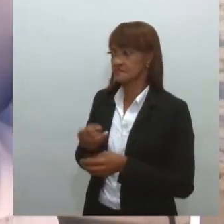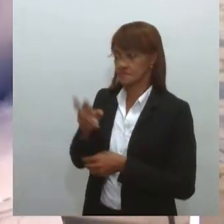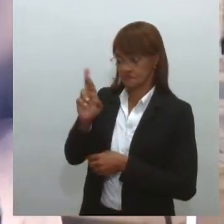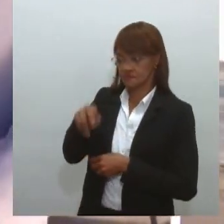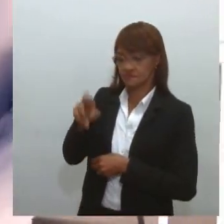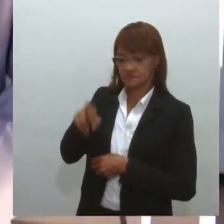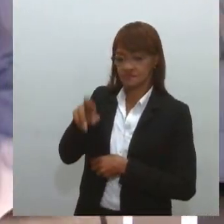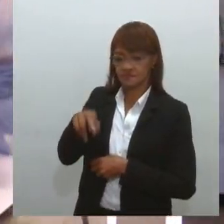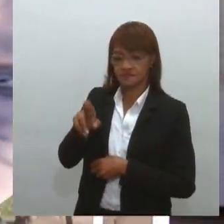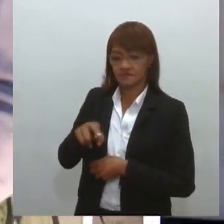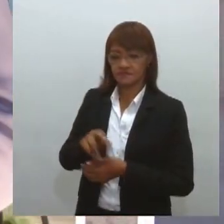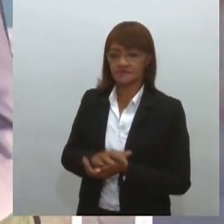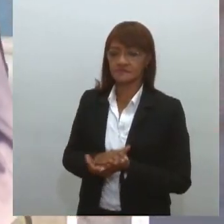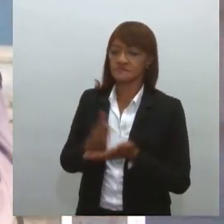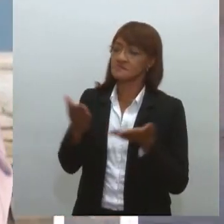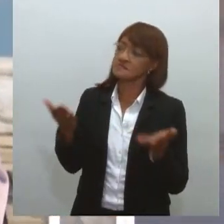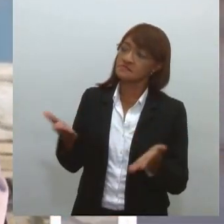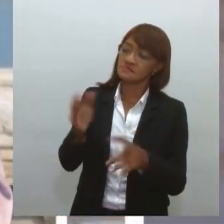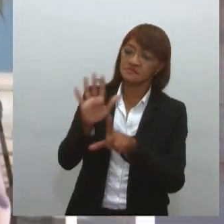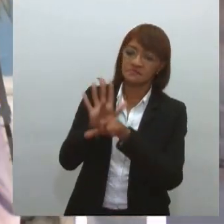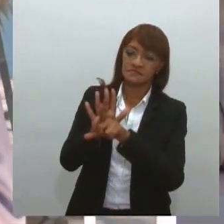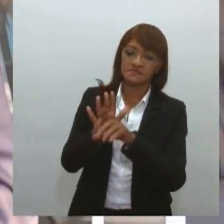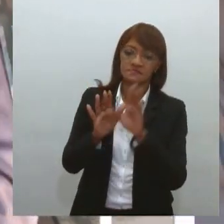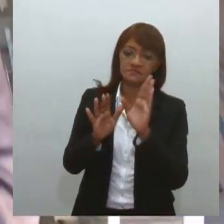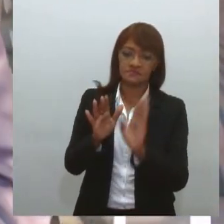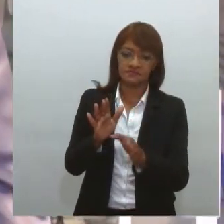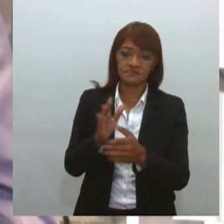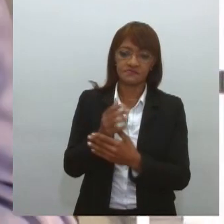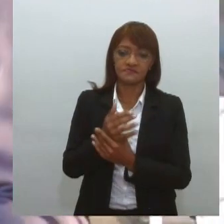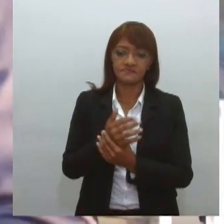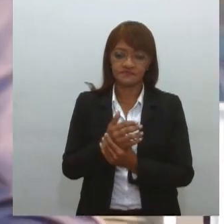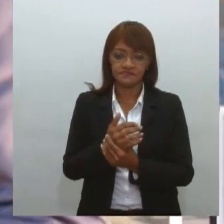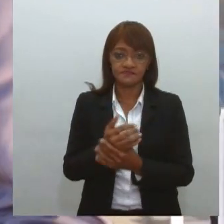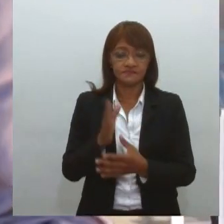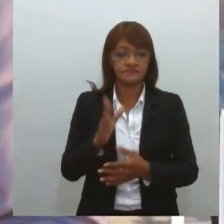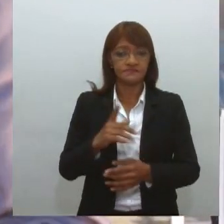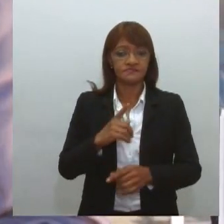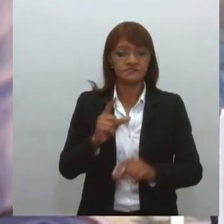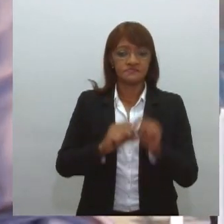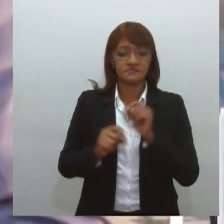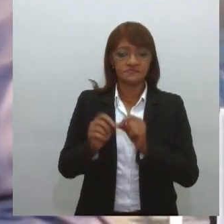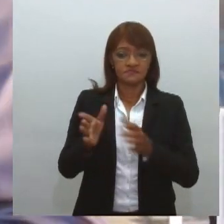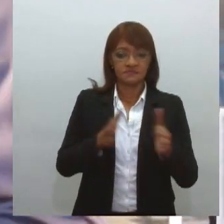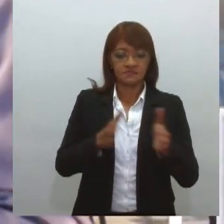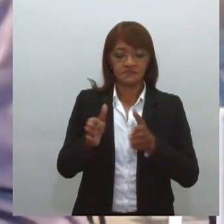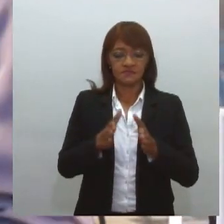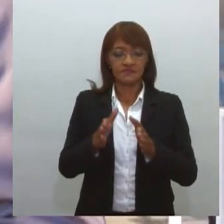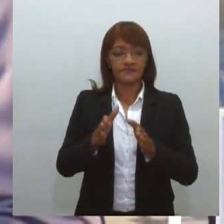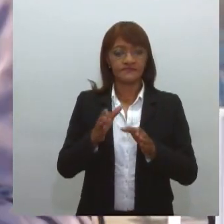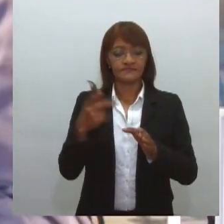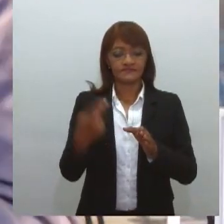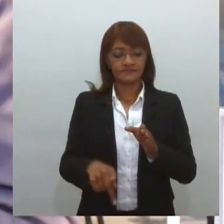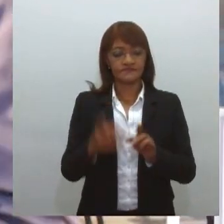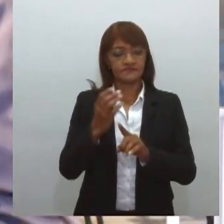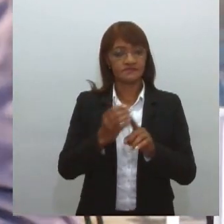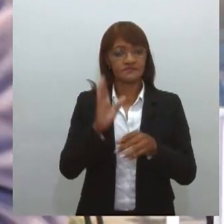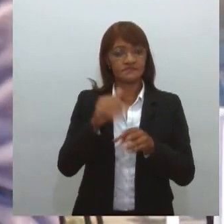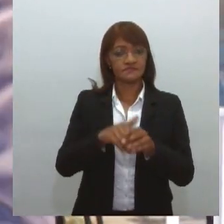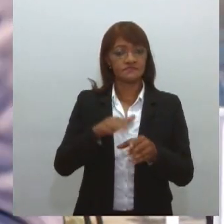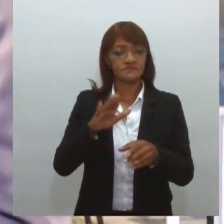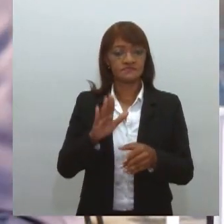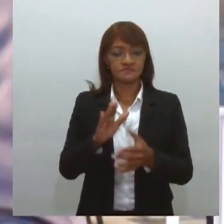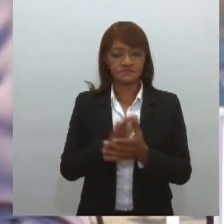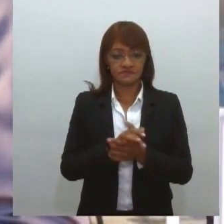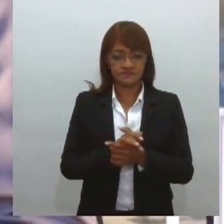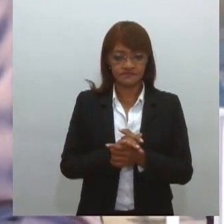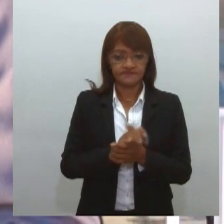estão na legislação e constroem com esses prazos o calendário eleitoral. E esses últimos dois prazos, que